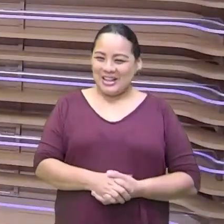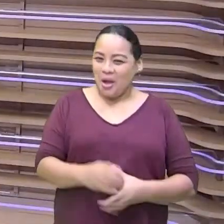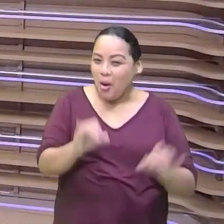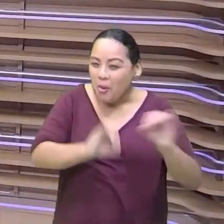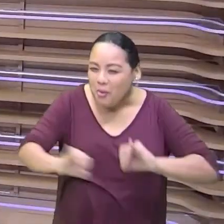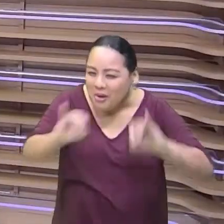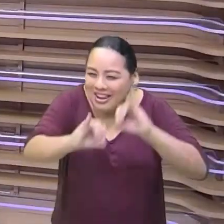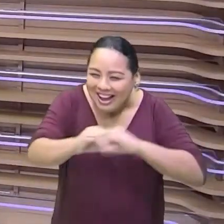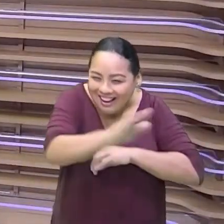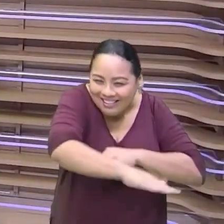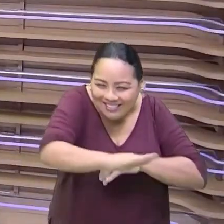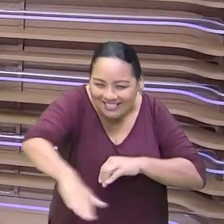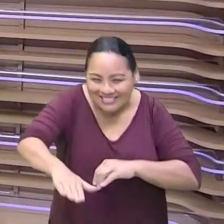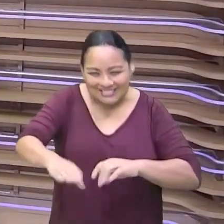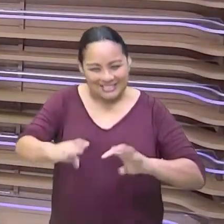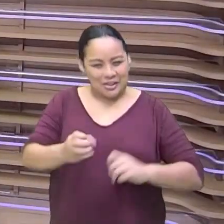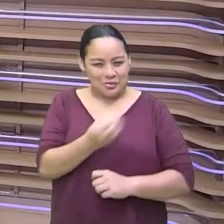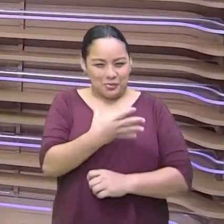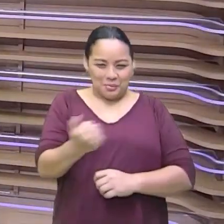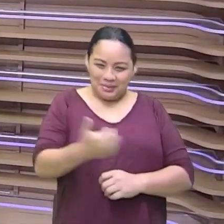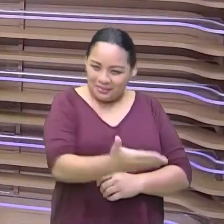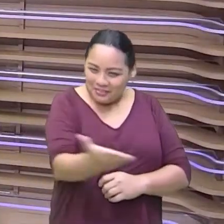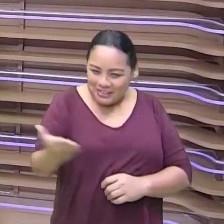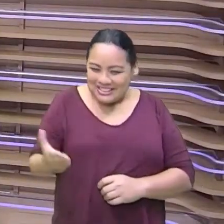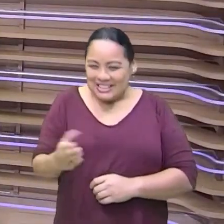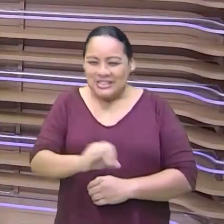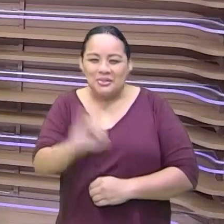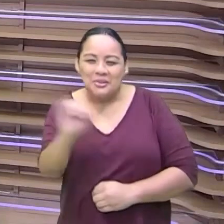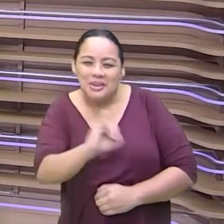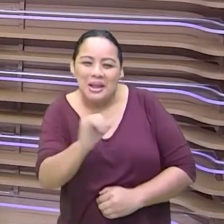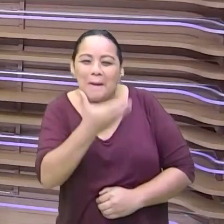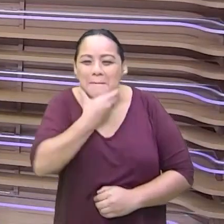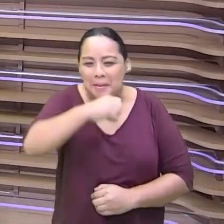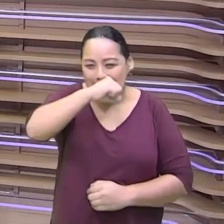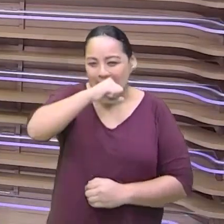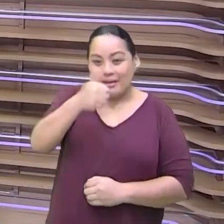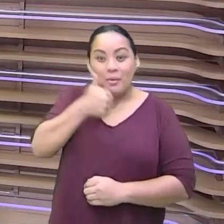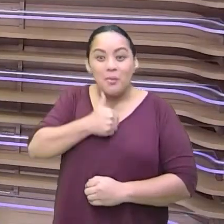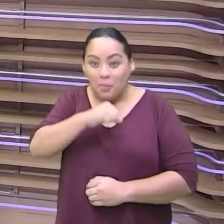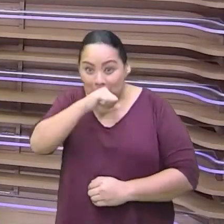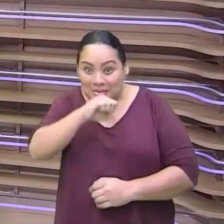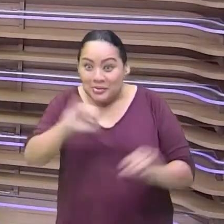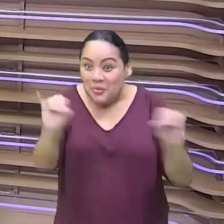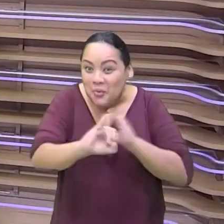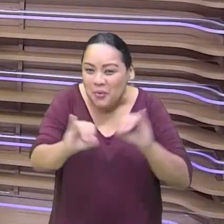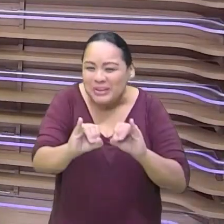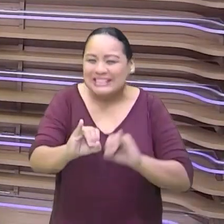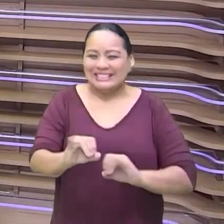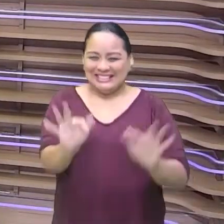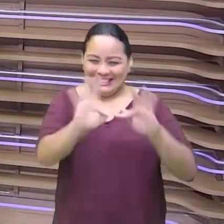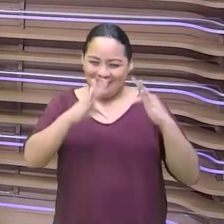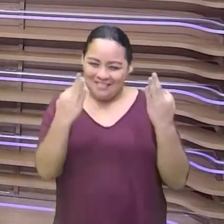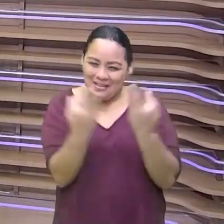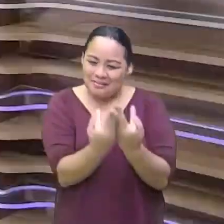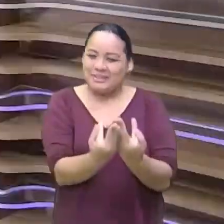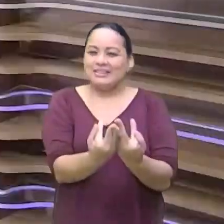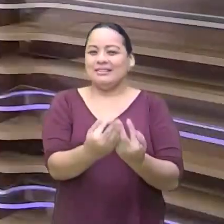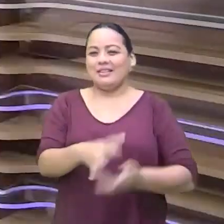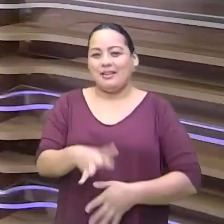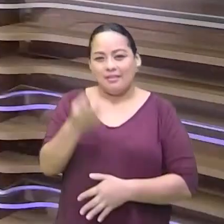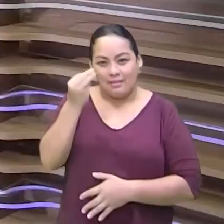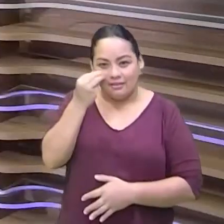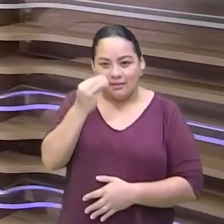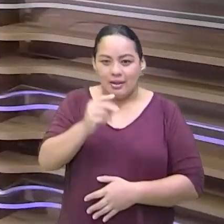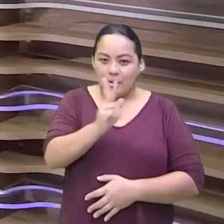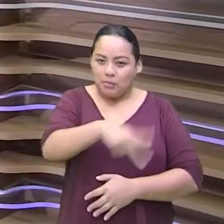Olá, crianças, tudo bem com vocês? Olá, papai, olá, mamãe, olá, família! Olha só,